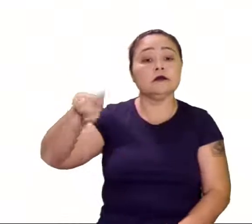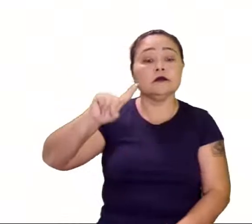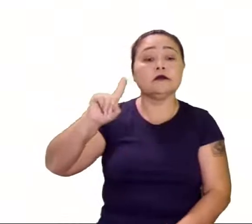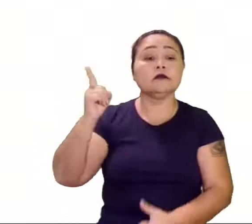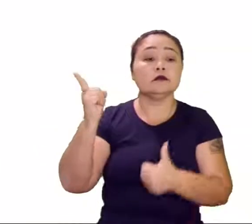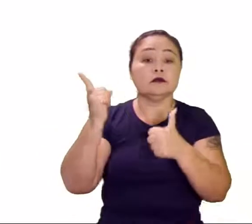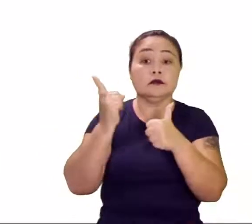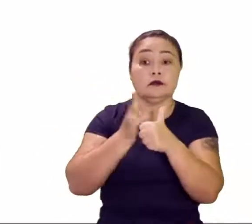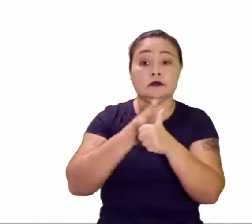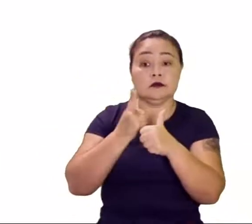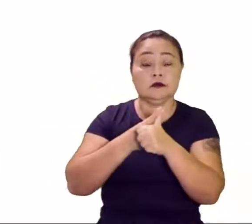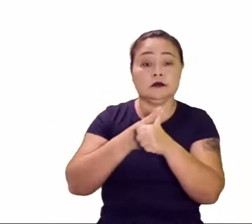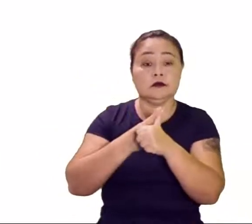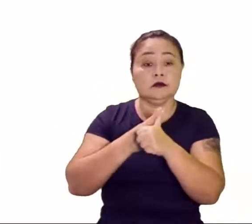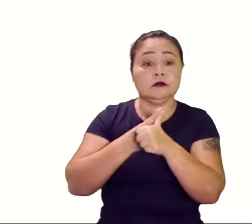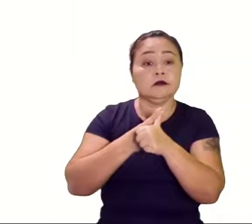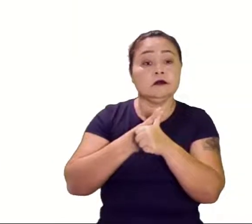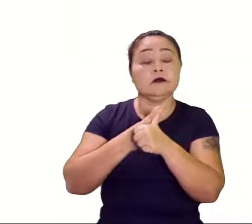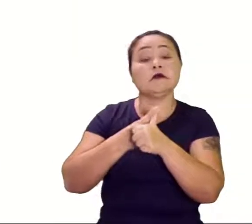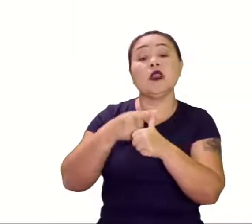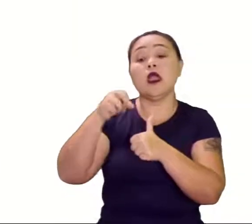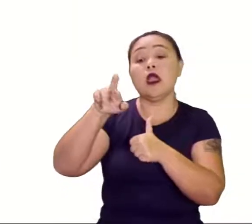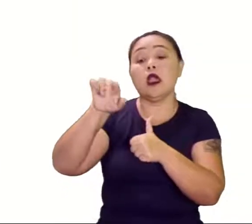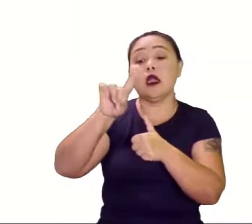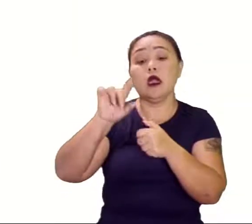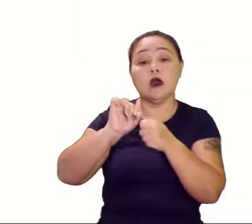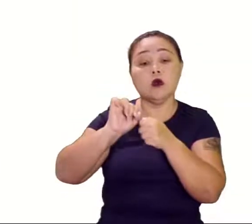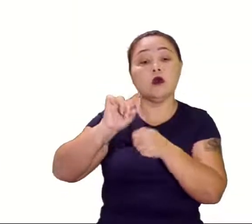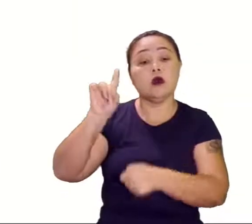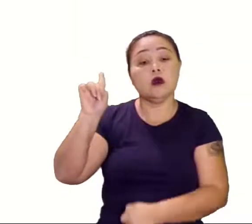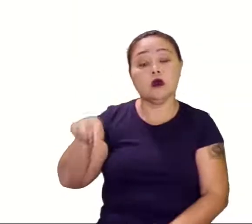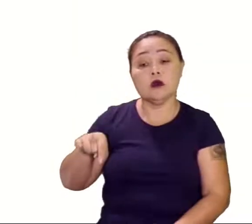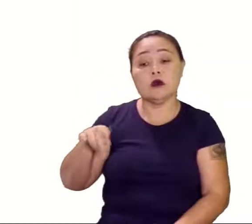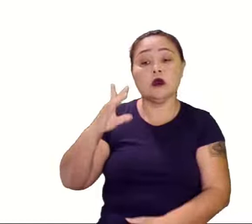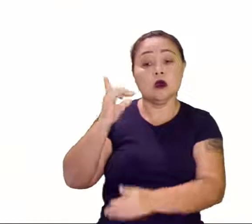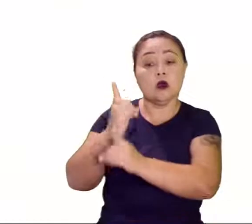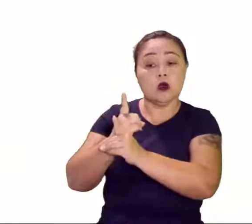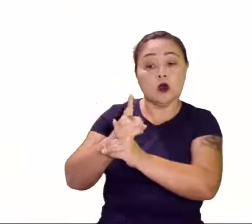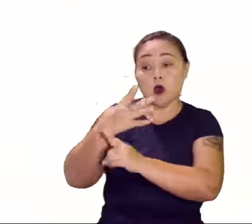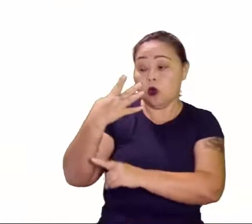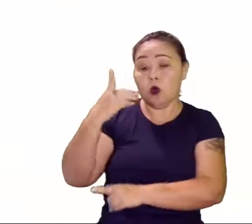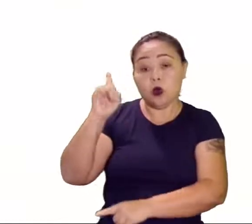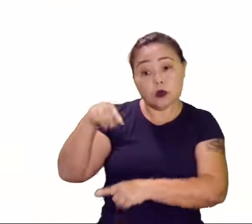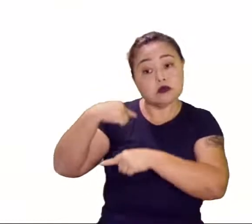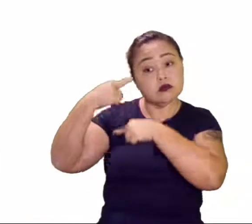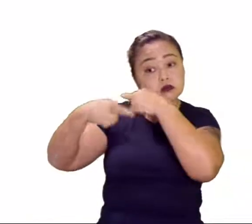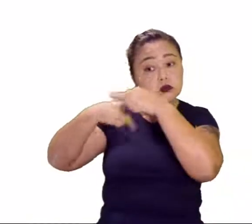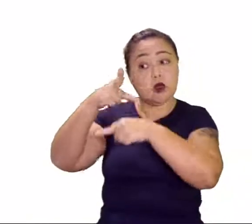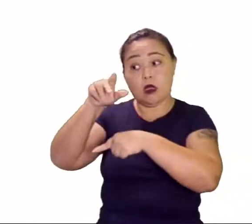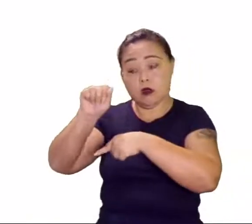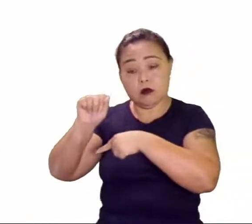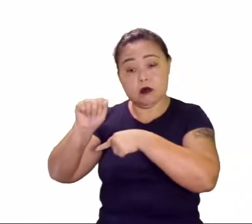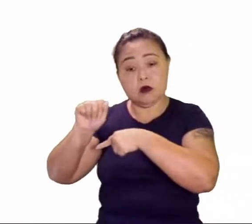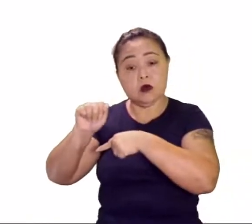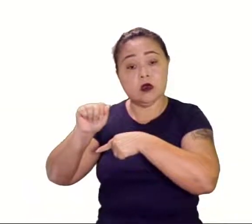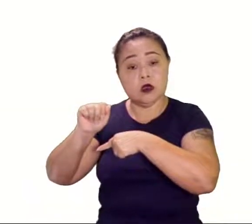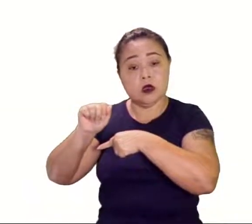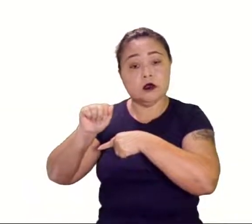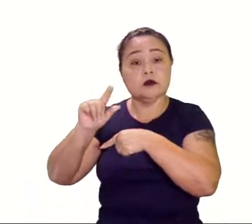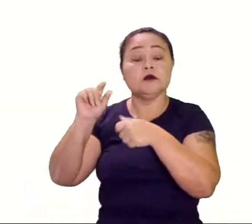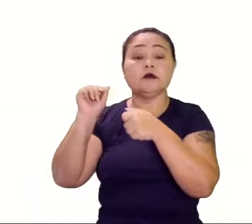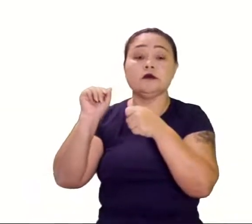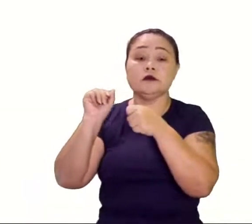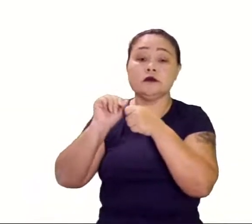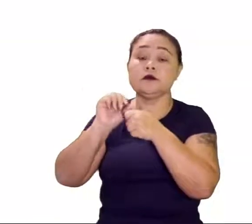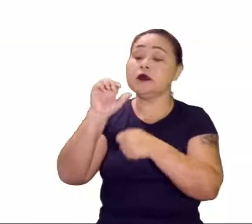Então primeiro a gente vai determinar a razão, né? Então a razão é o que determina o resto da nossa progressão todinha. Eu vou fazer quem